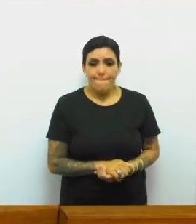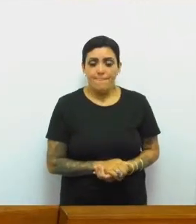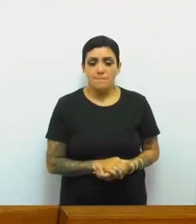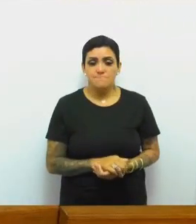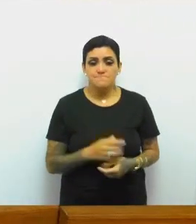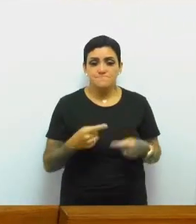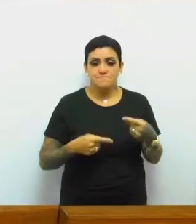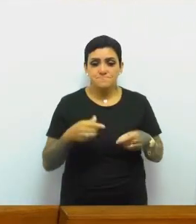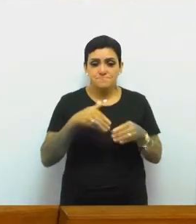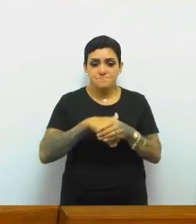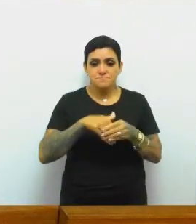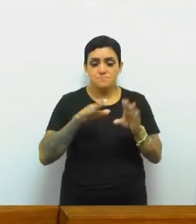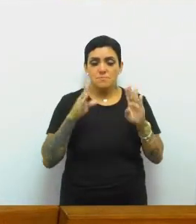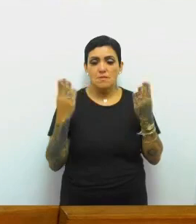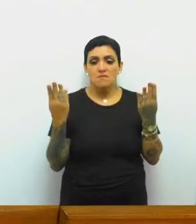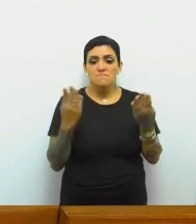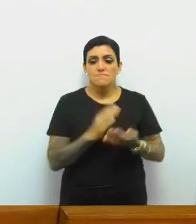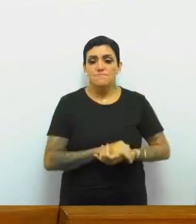aberta.